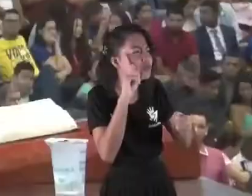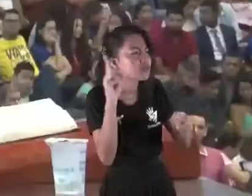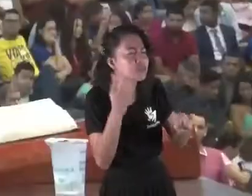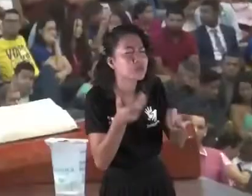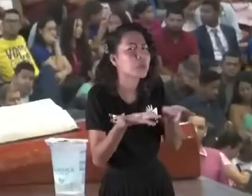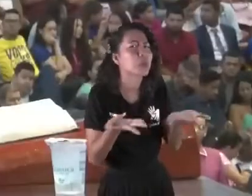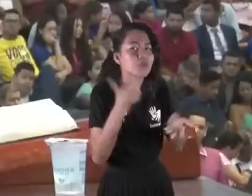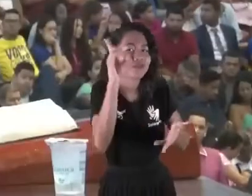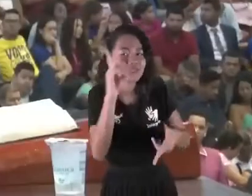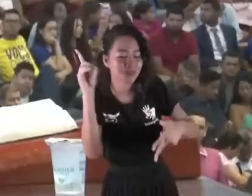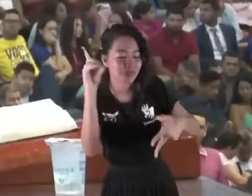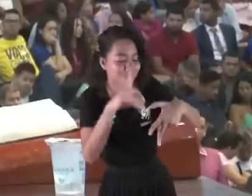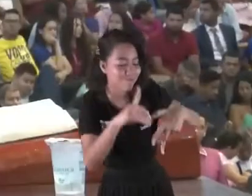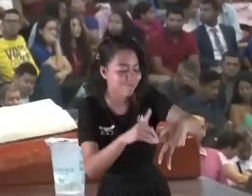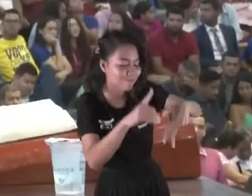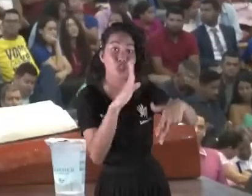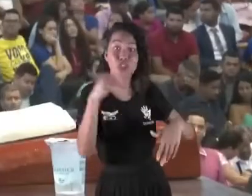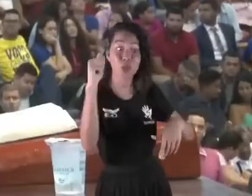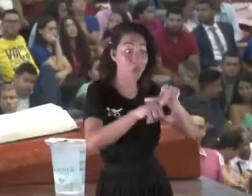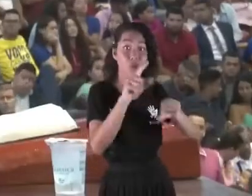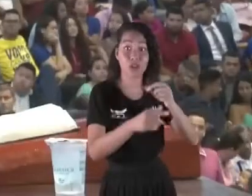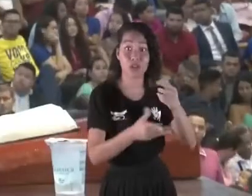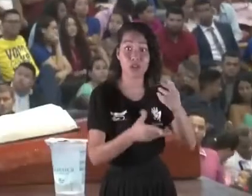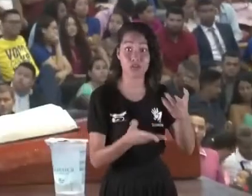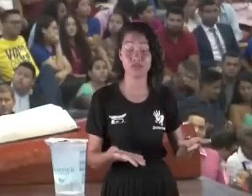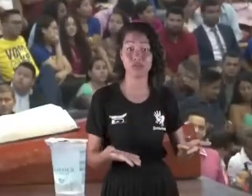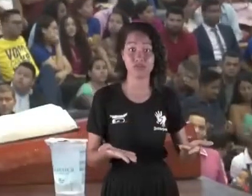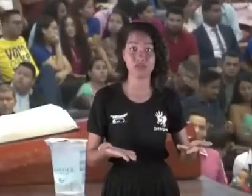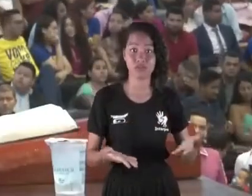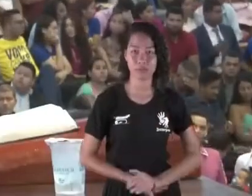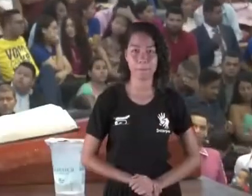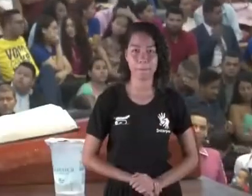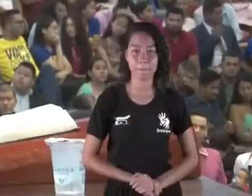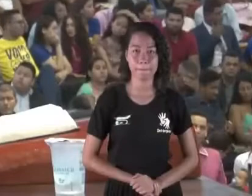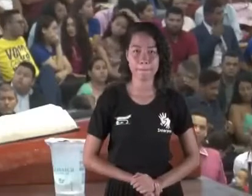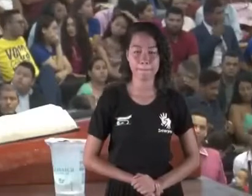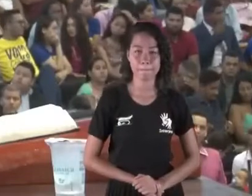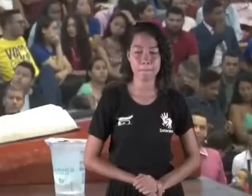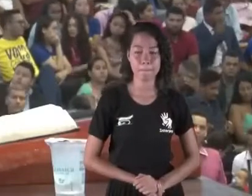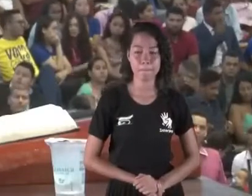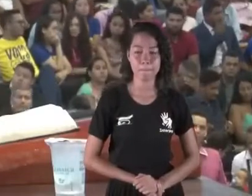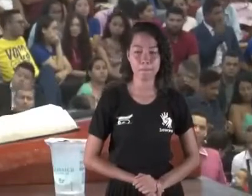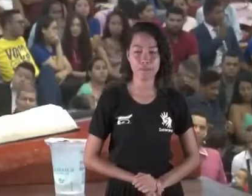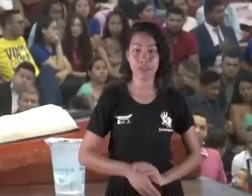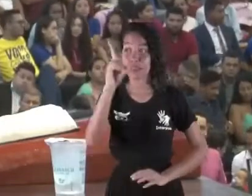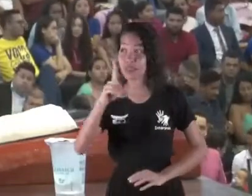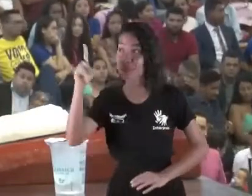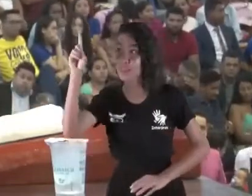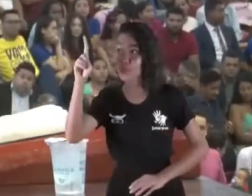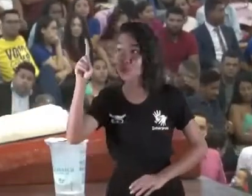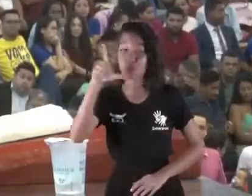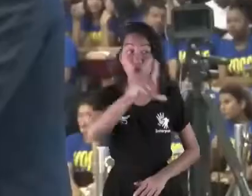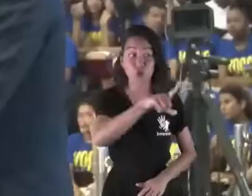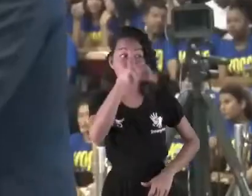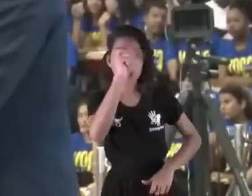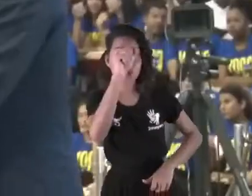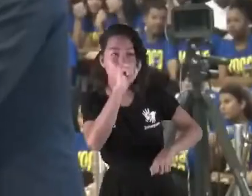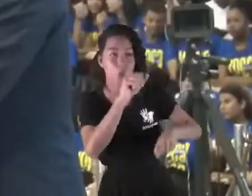Deus o chamou. Porque toda chamada tem um quando.